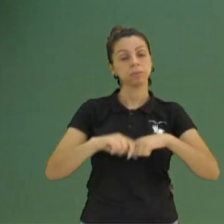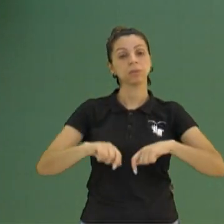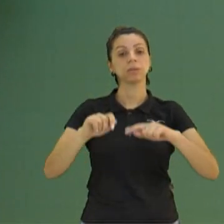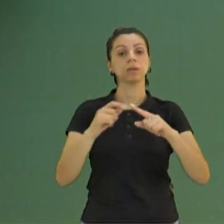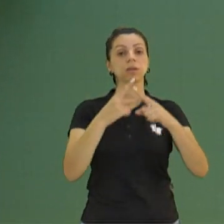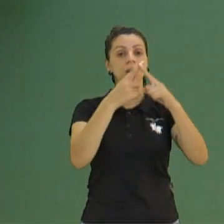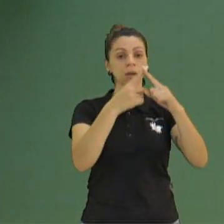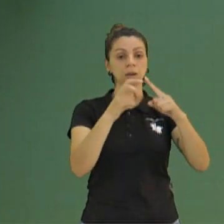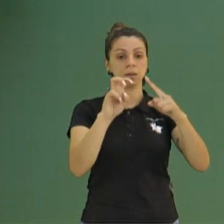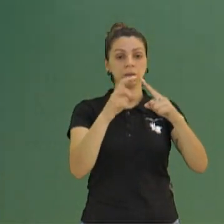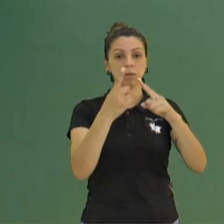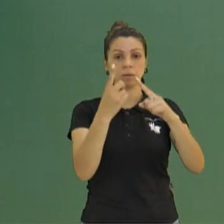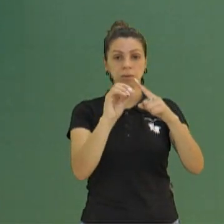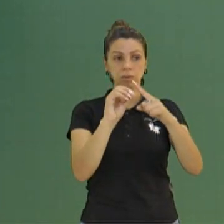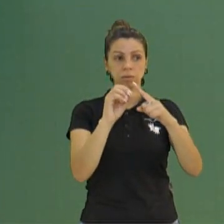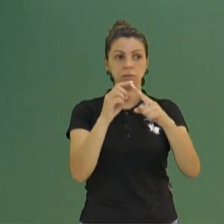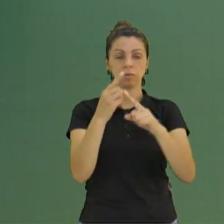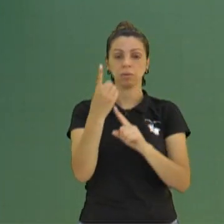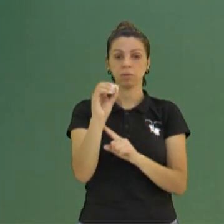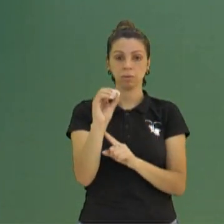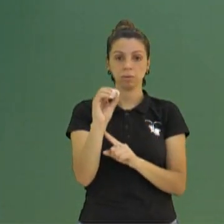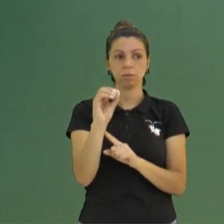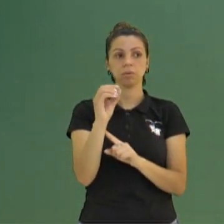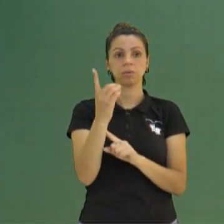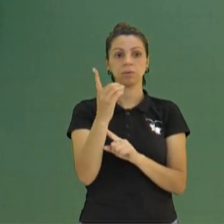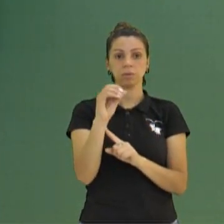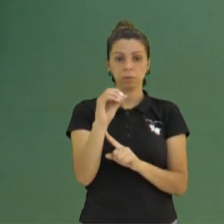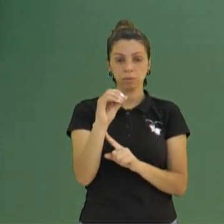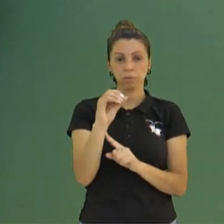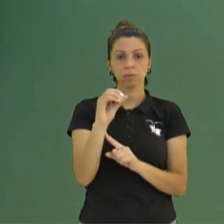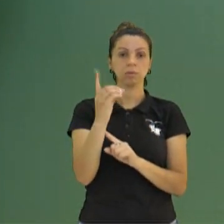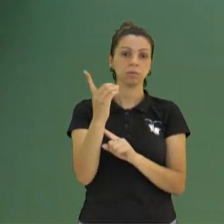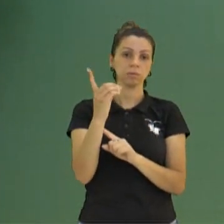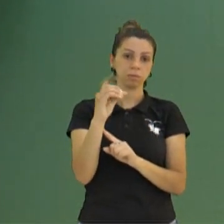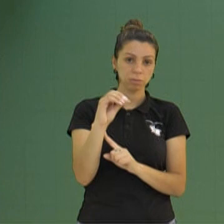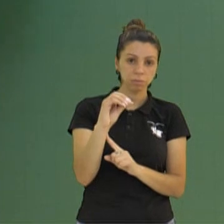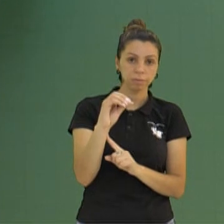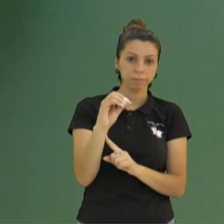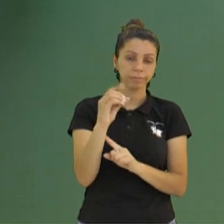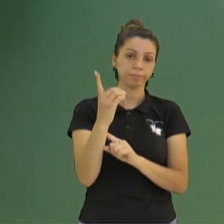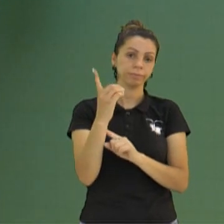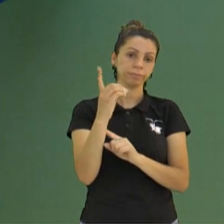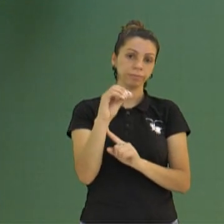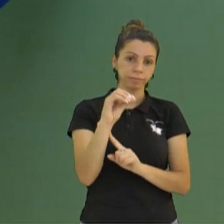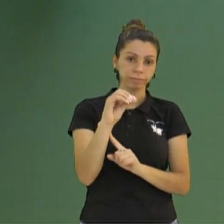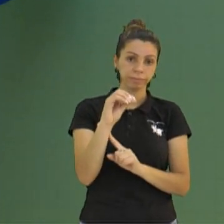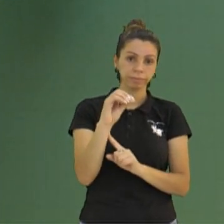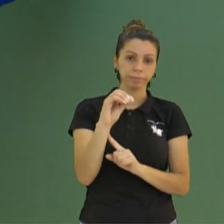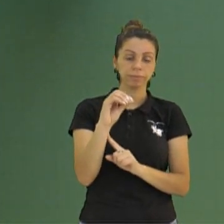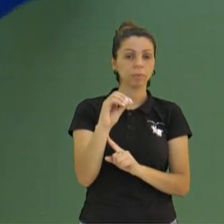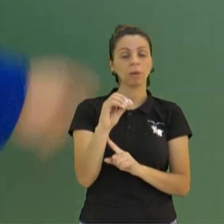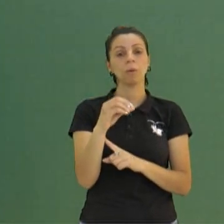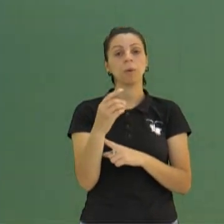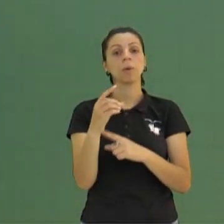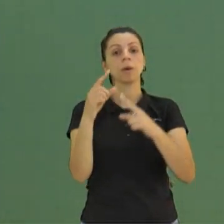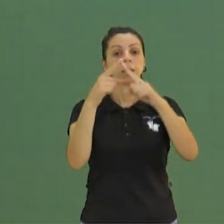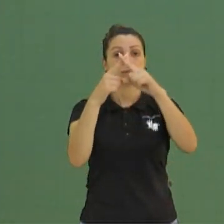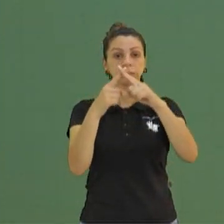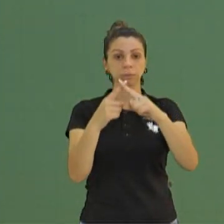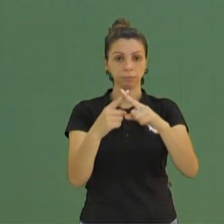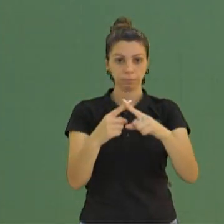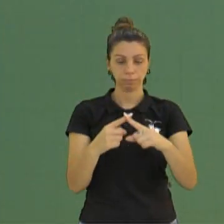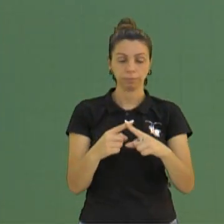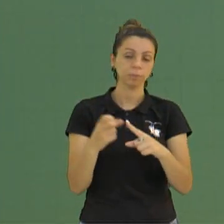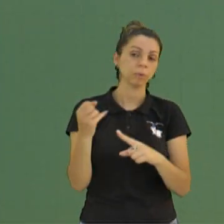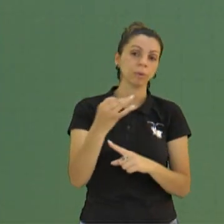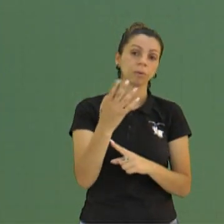10. 1, 2, 3, 4, 5. Quantas